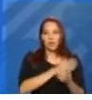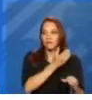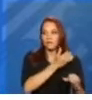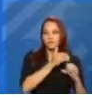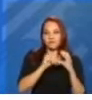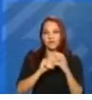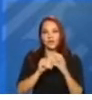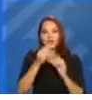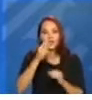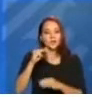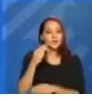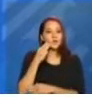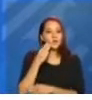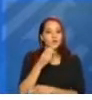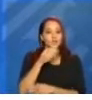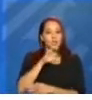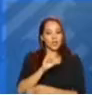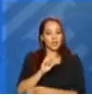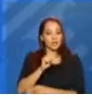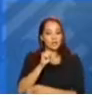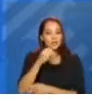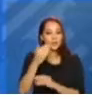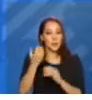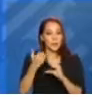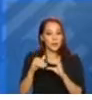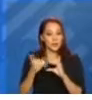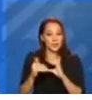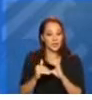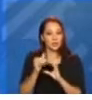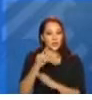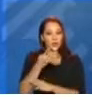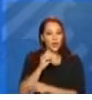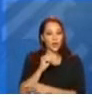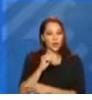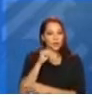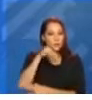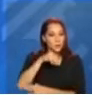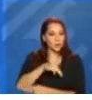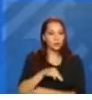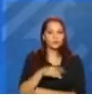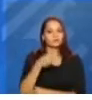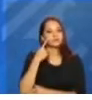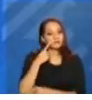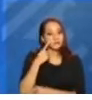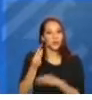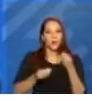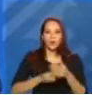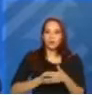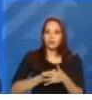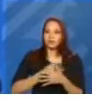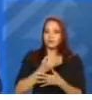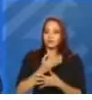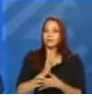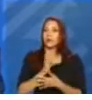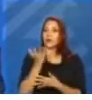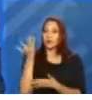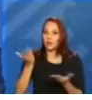de SMS em 40 minutos. Esse é o tamanho do que está acontecendo em relação à realidade